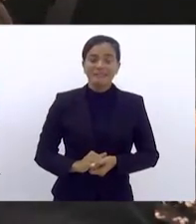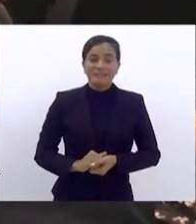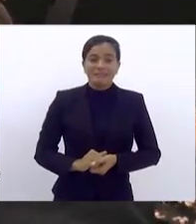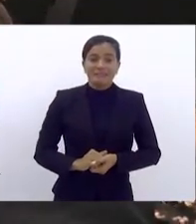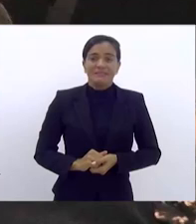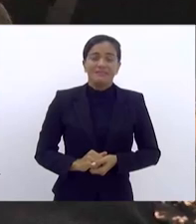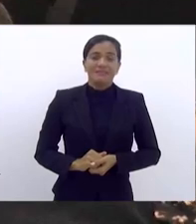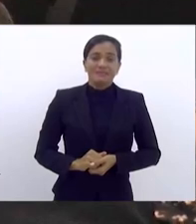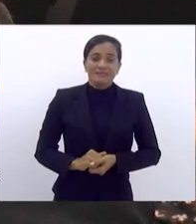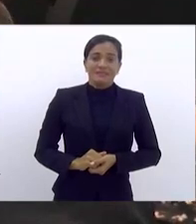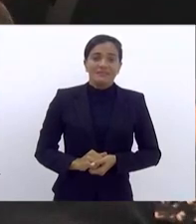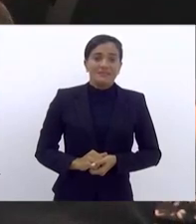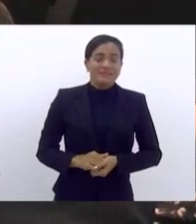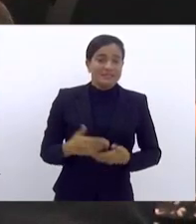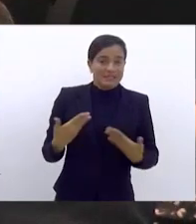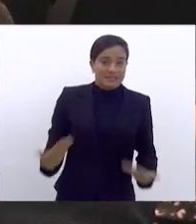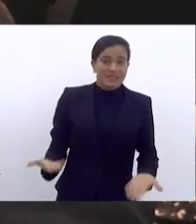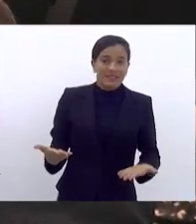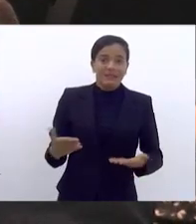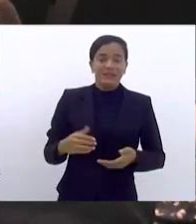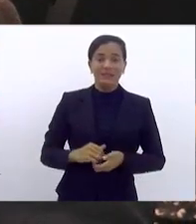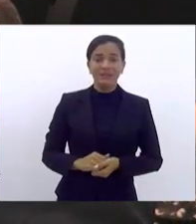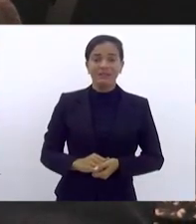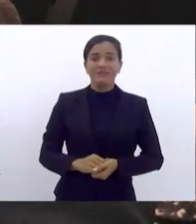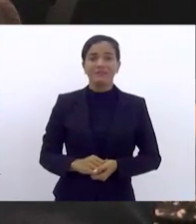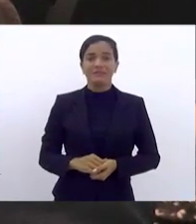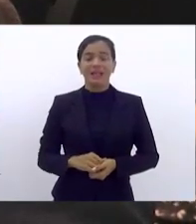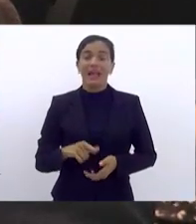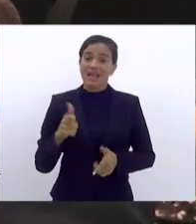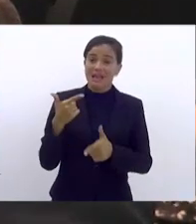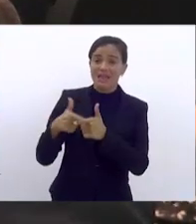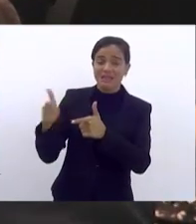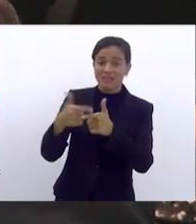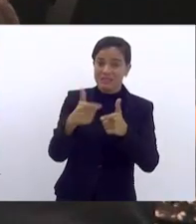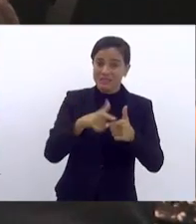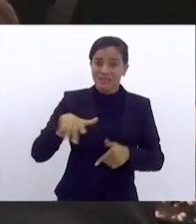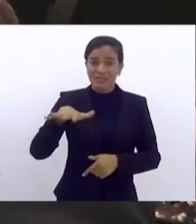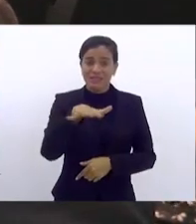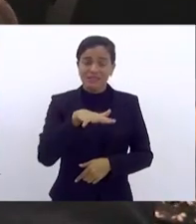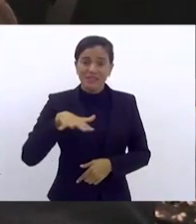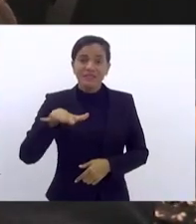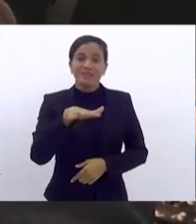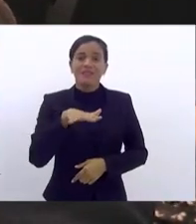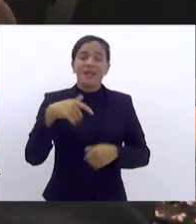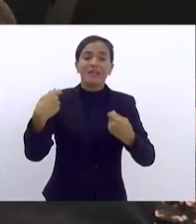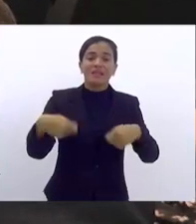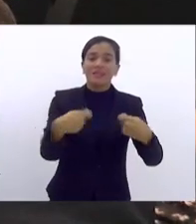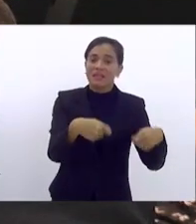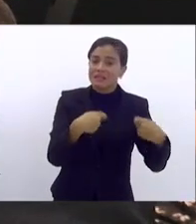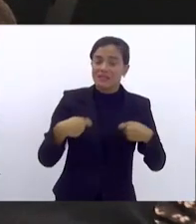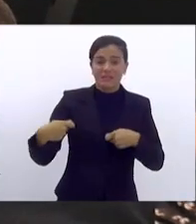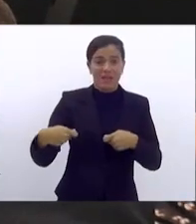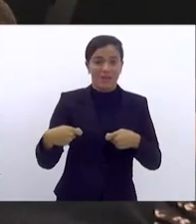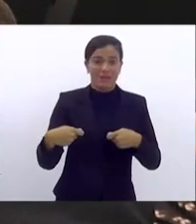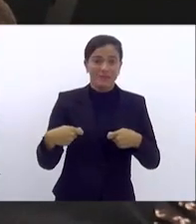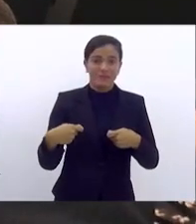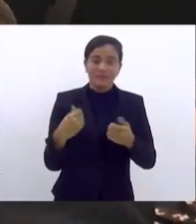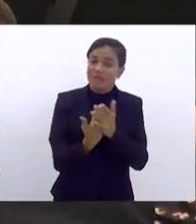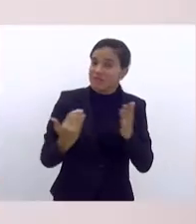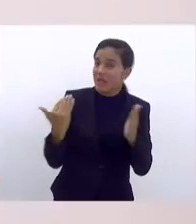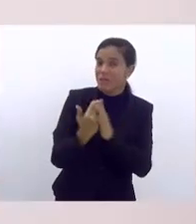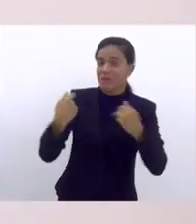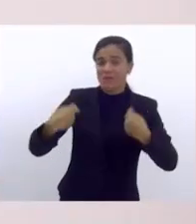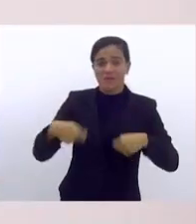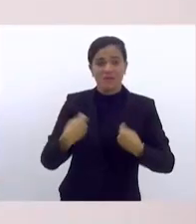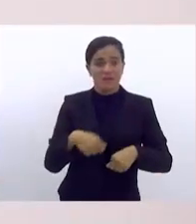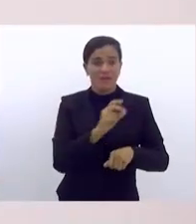então com isso a gente volta a essa problemática porque sim é necessário extremamente necessário que